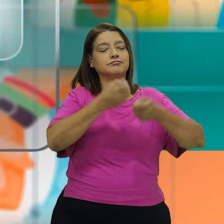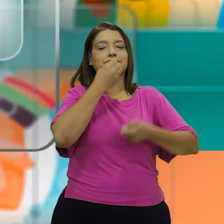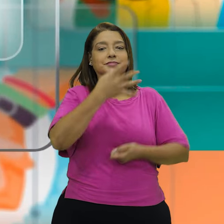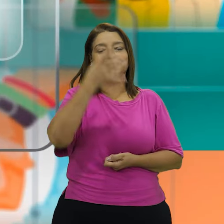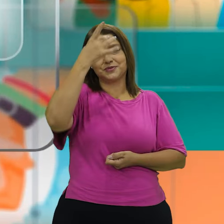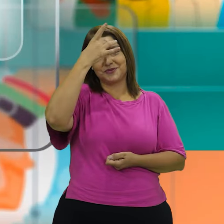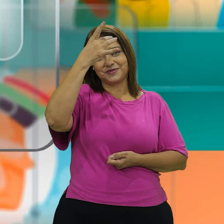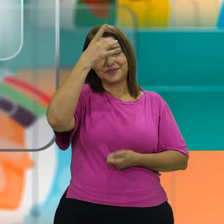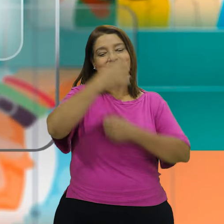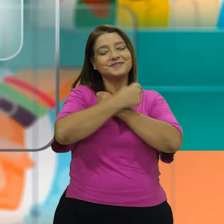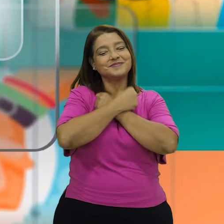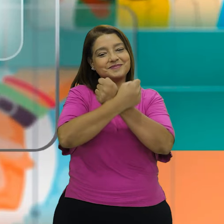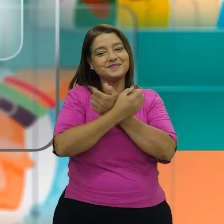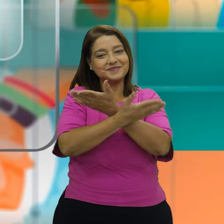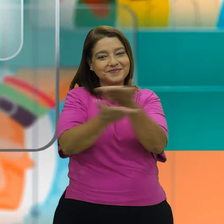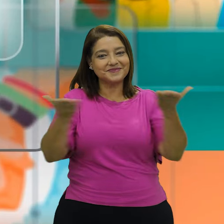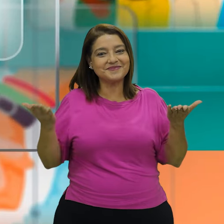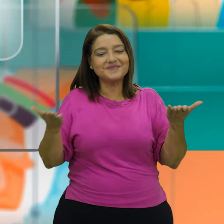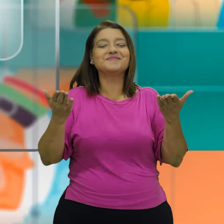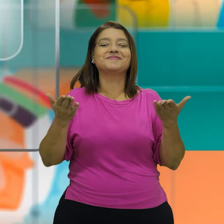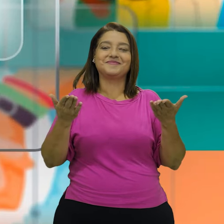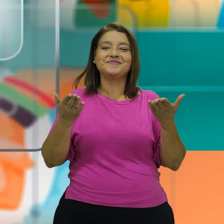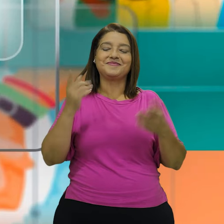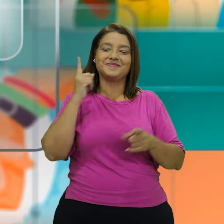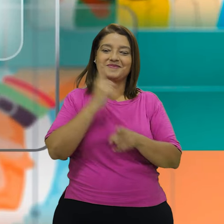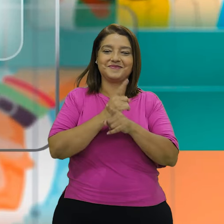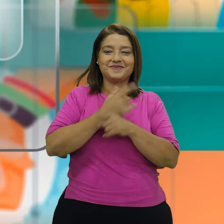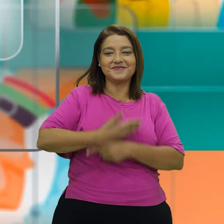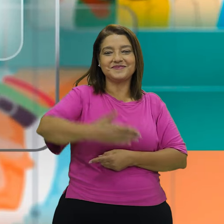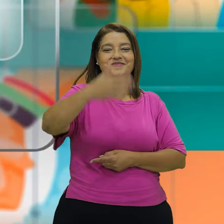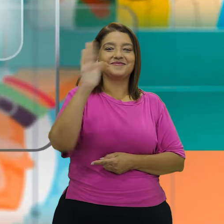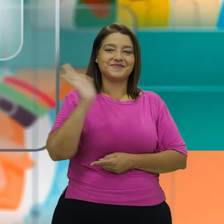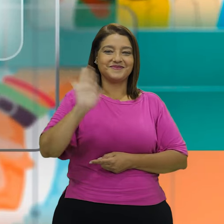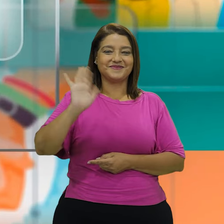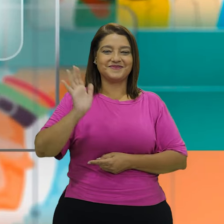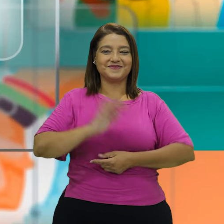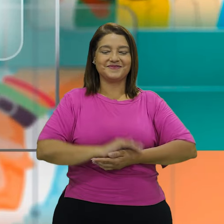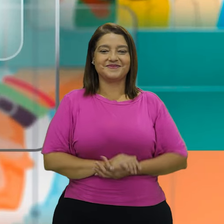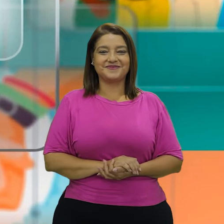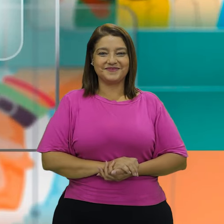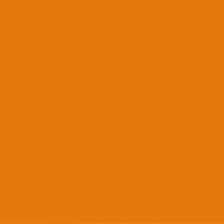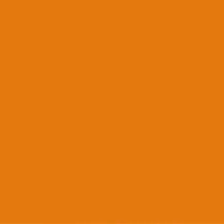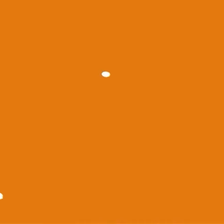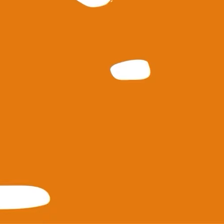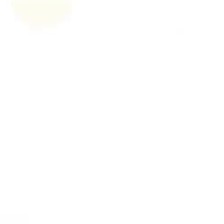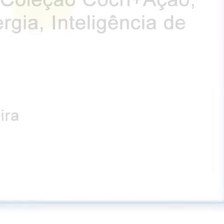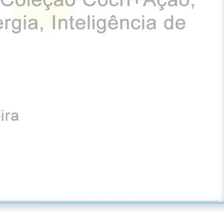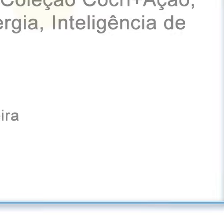consciente. Um abraço carinhoso para você, até mais, tchau, tchau!